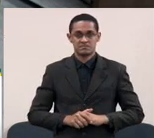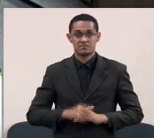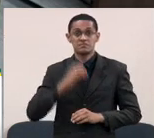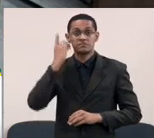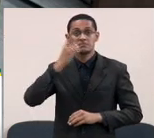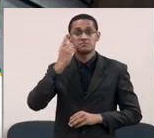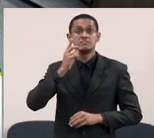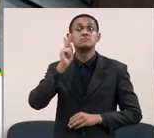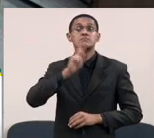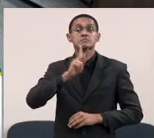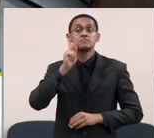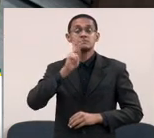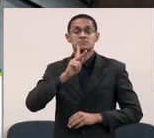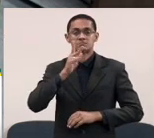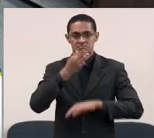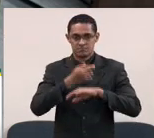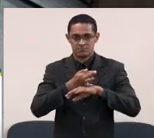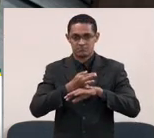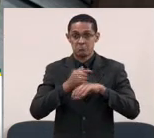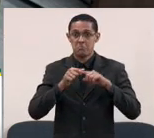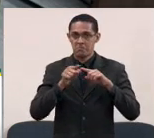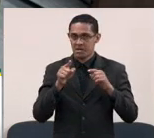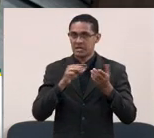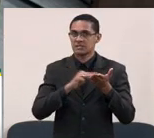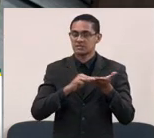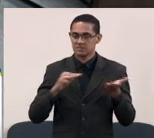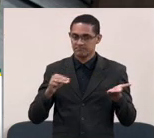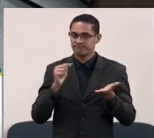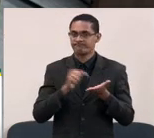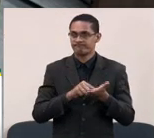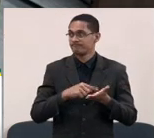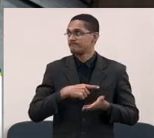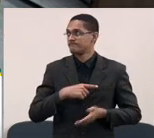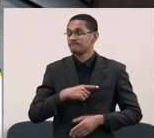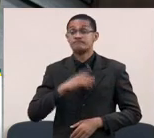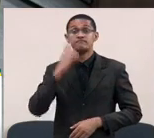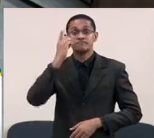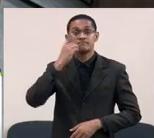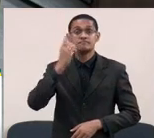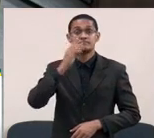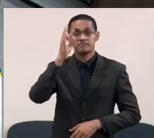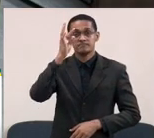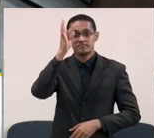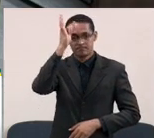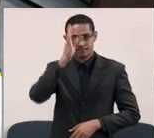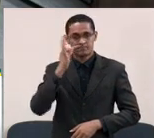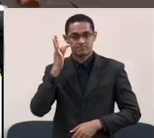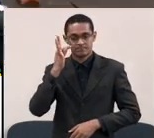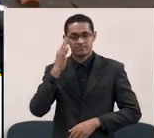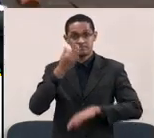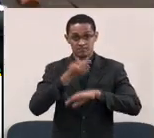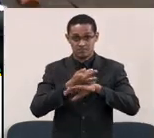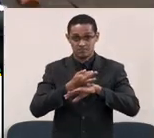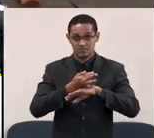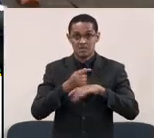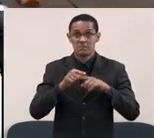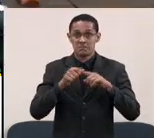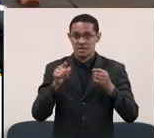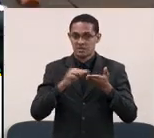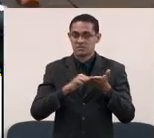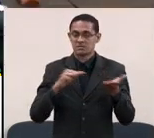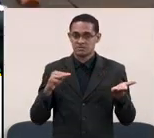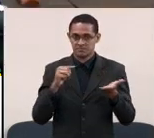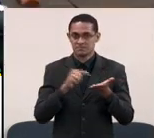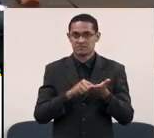Deputado Paulinho Ramos. Ausência justificada. Deputada Thelma Gugel. Ausência justificada.